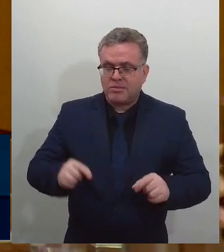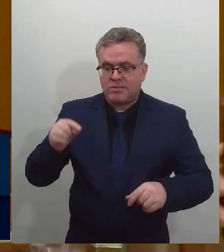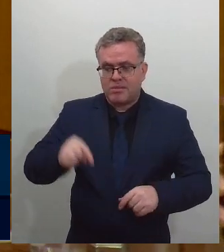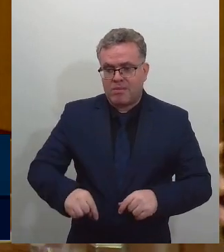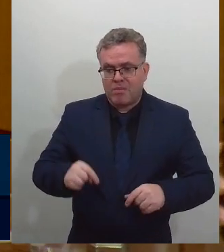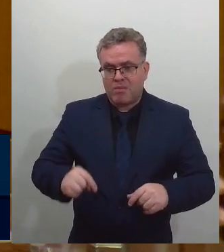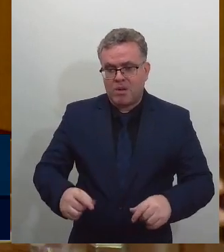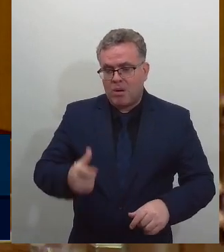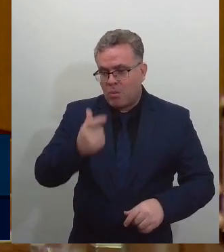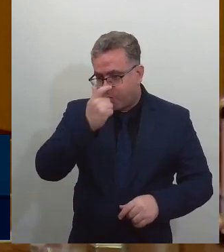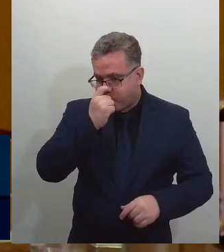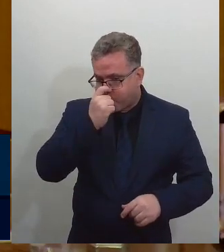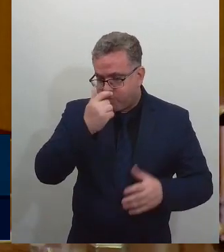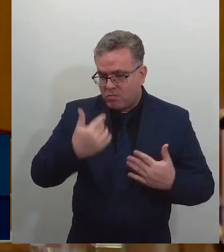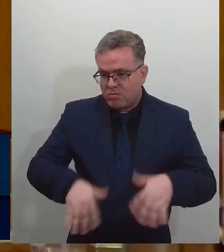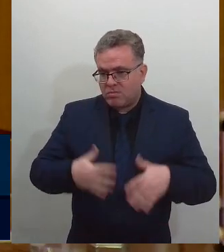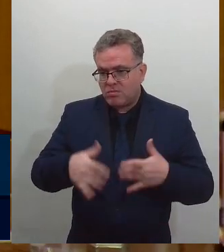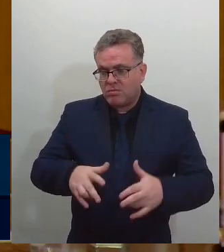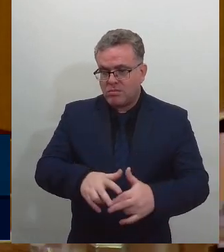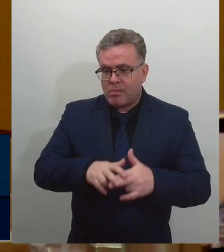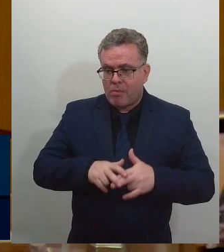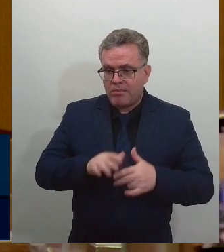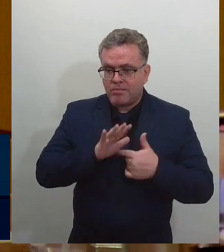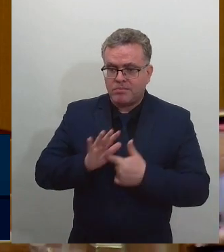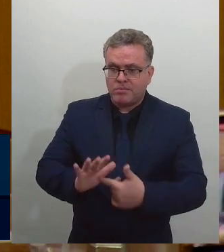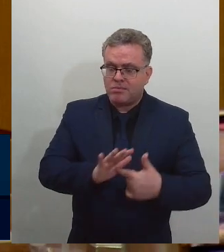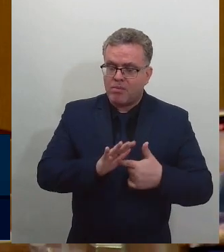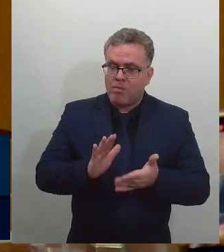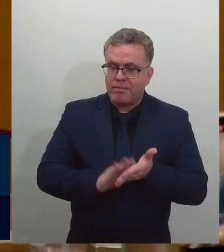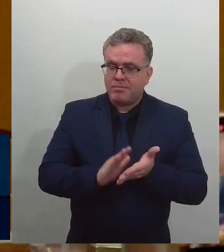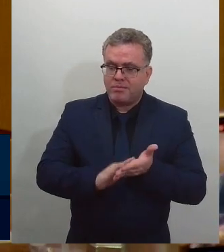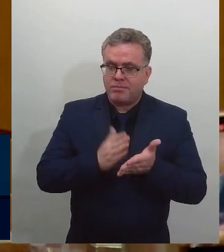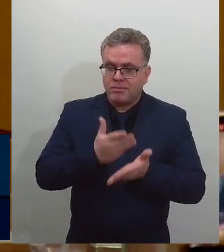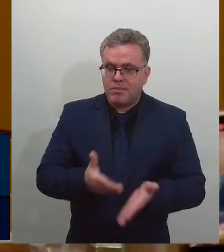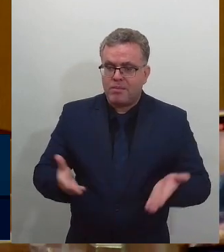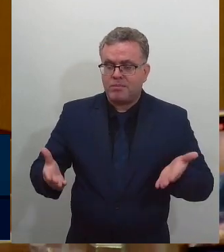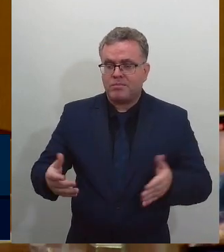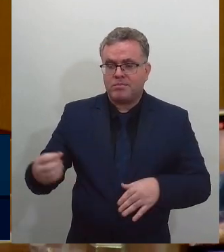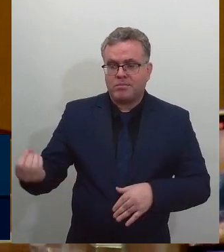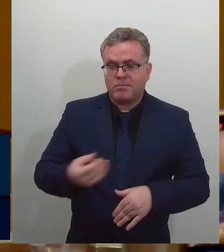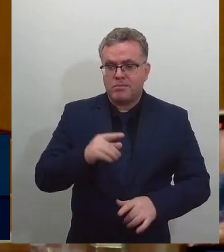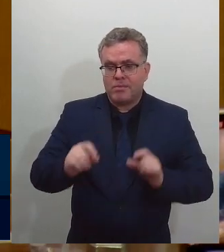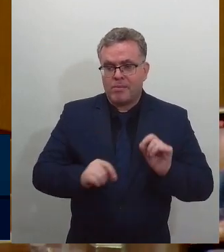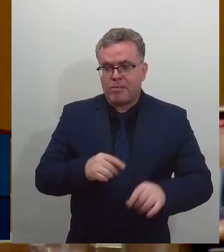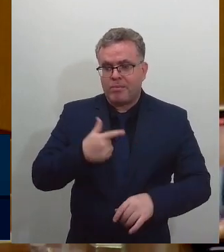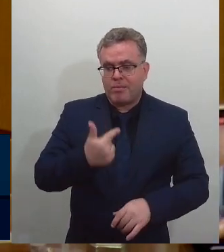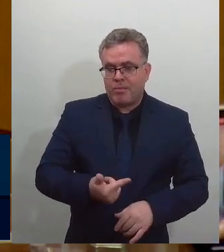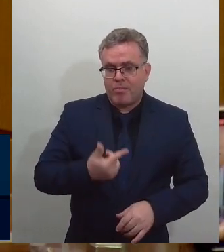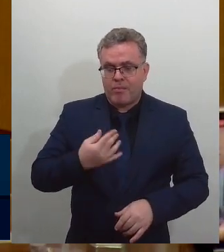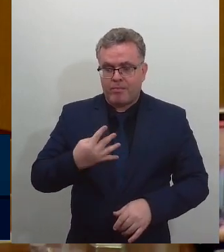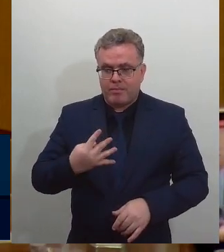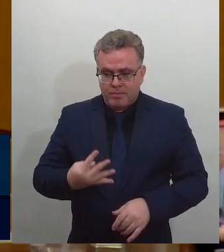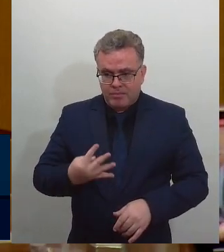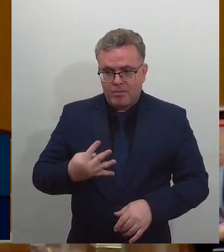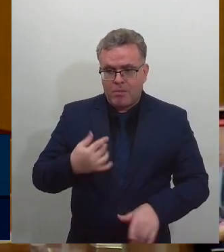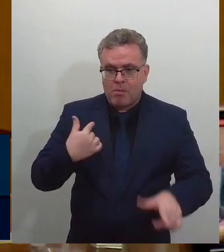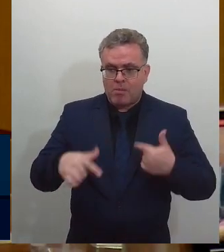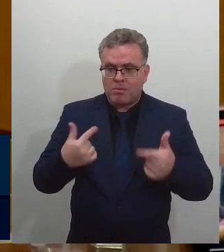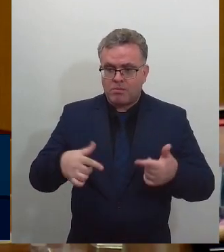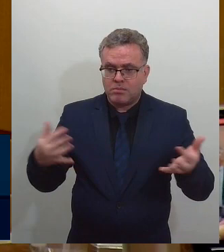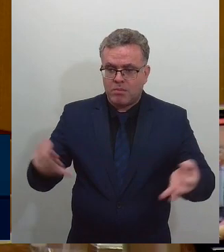Então, nós queremos aqui para parabenizar, porque vão ser feitas 24 grandes obras aqui na cidade de